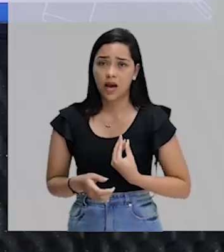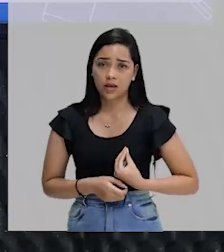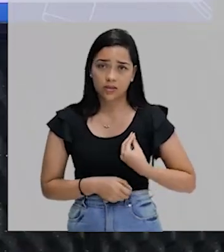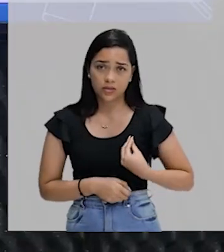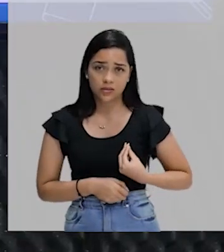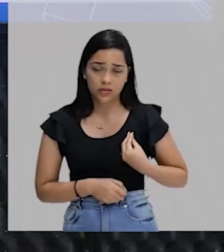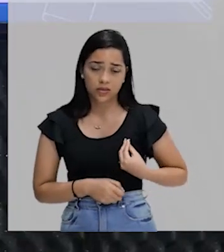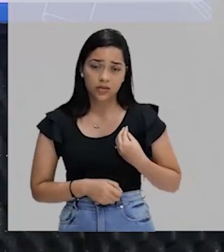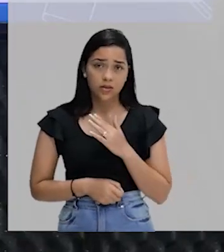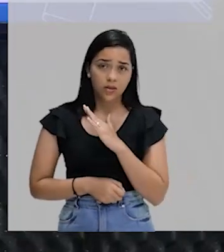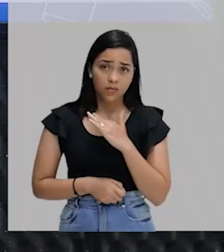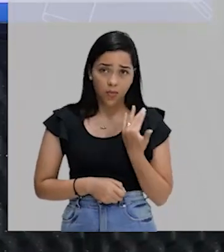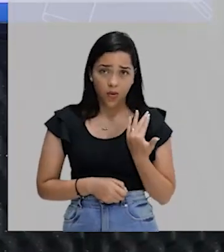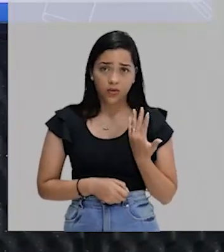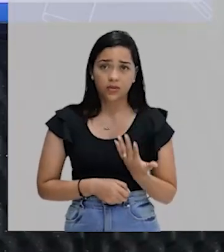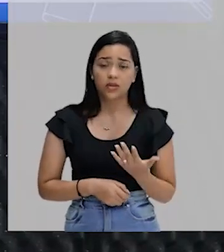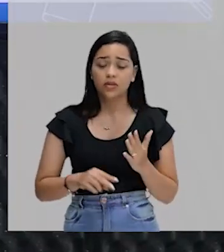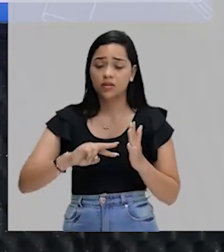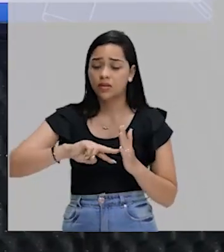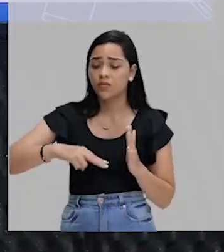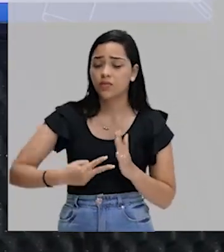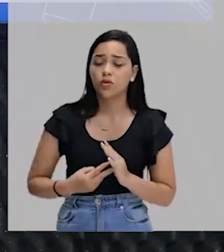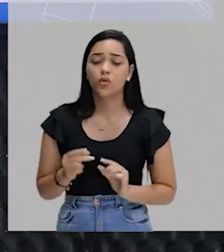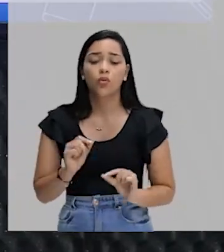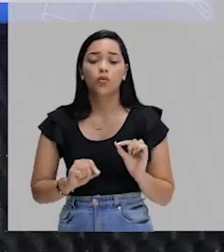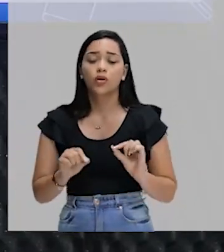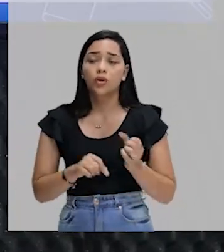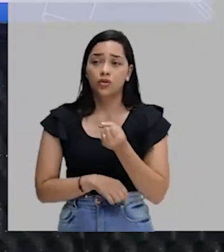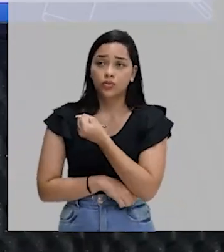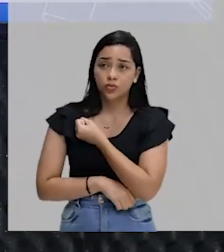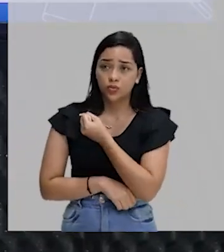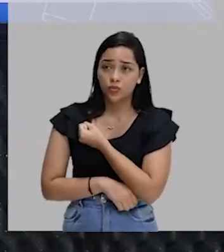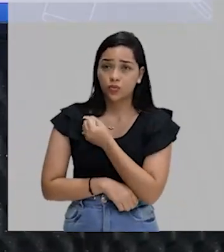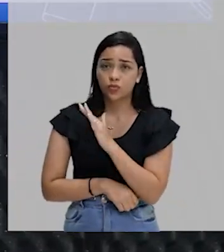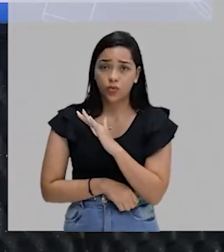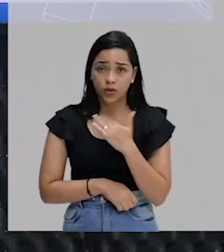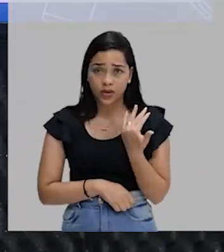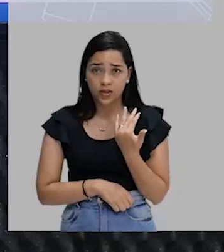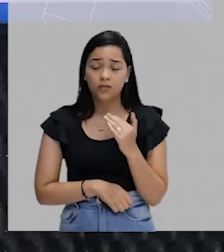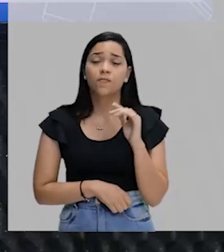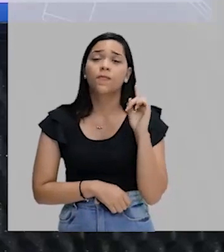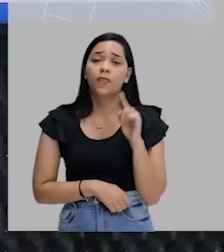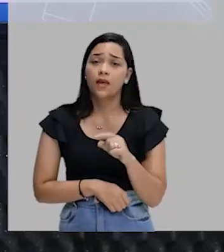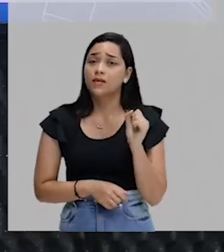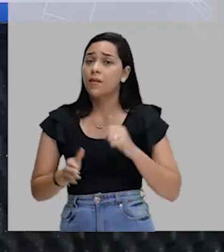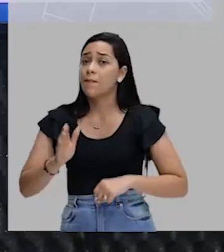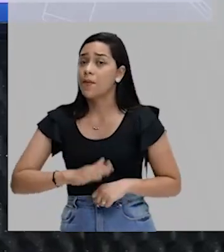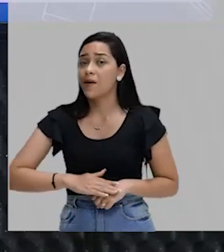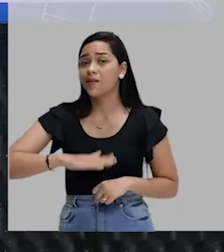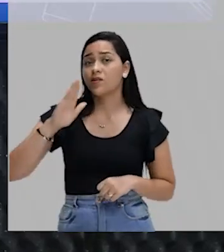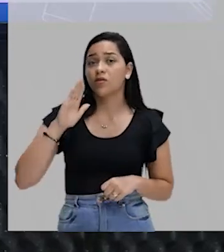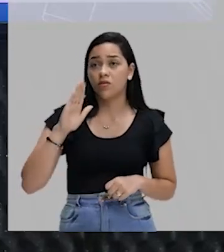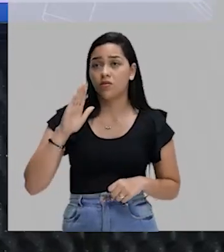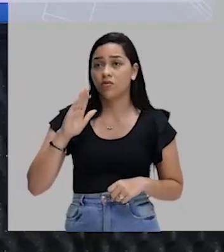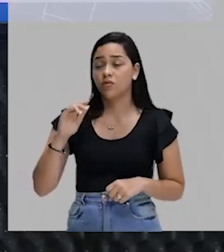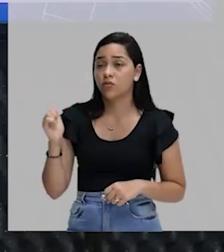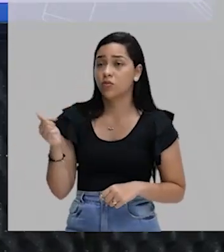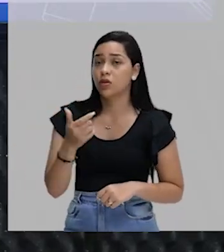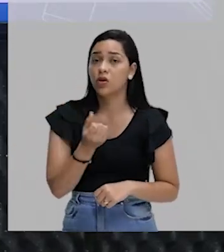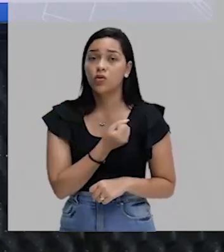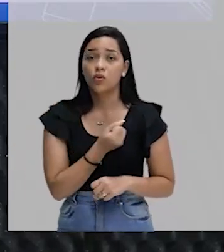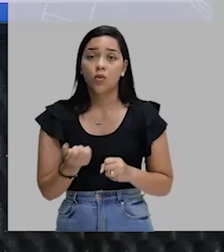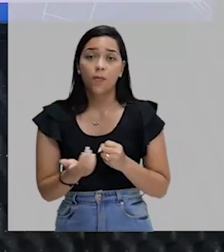vidas ceifadas, ou seja, o número de nativos que acabam morrendo é muito maior que o